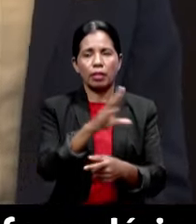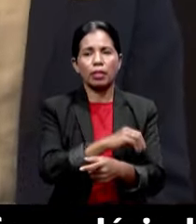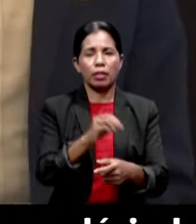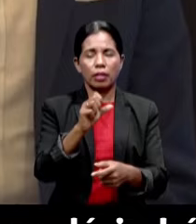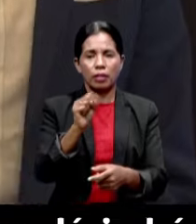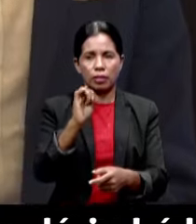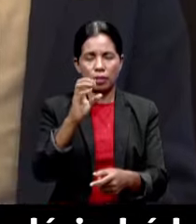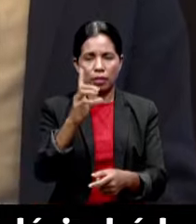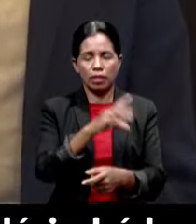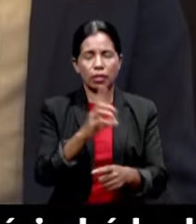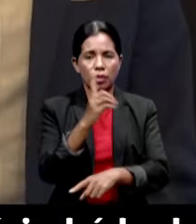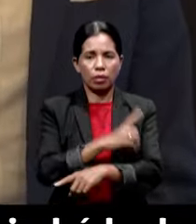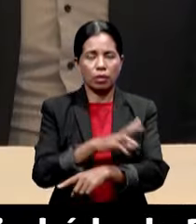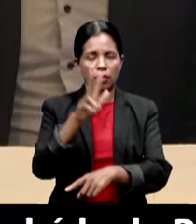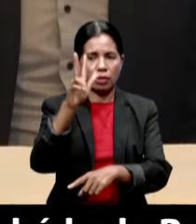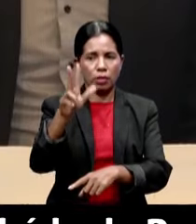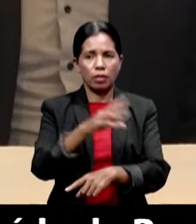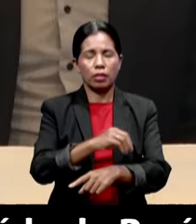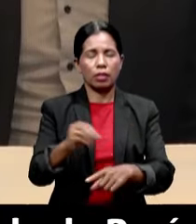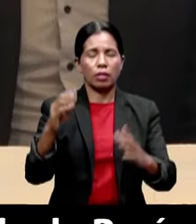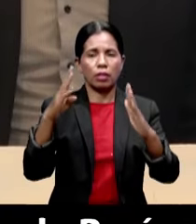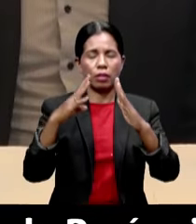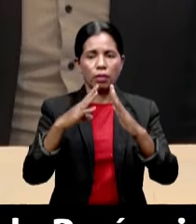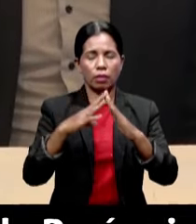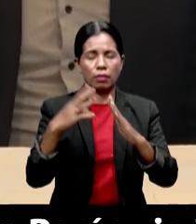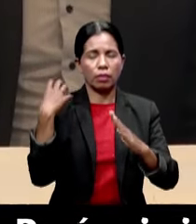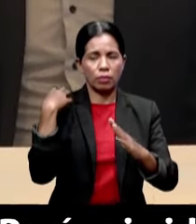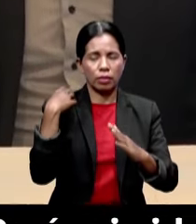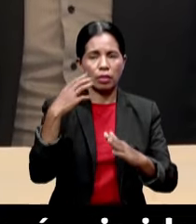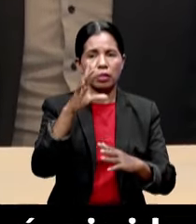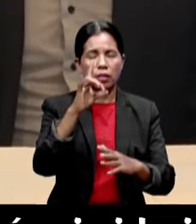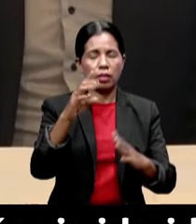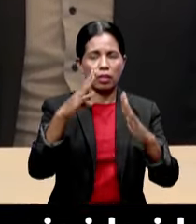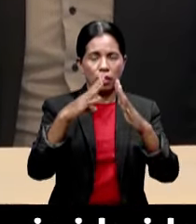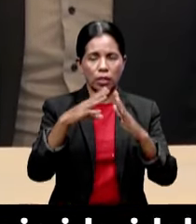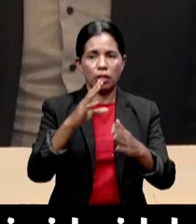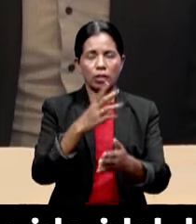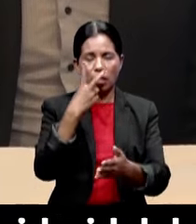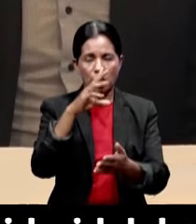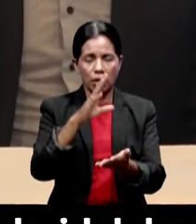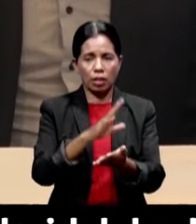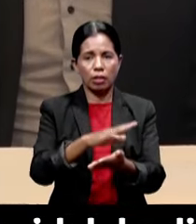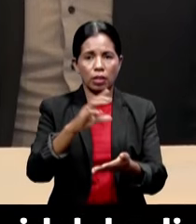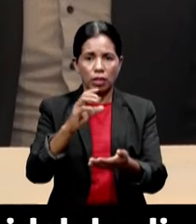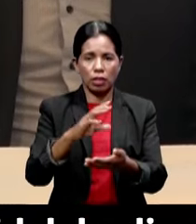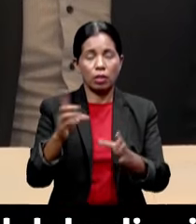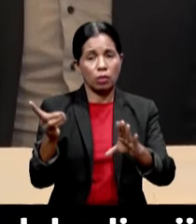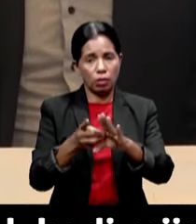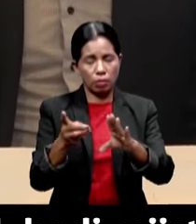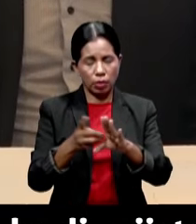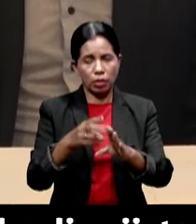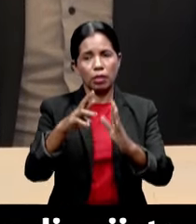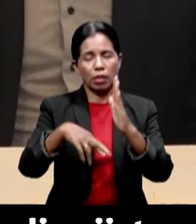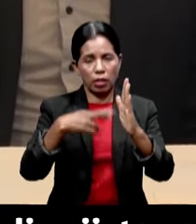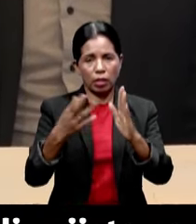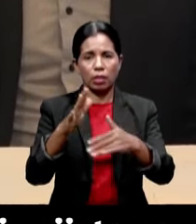Gas, durante Lorontolo e a Salão City 8, concorda malo ato estabelece documento chave, enquadramento legais no regulamento